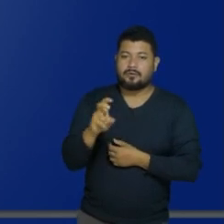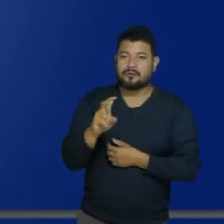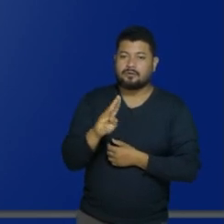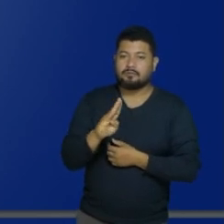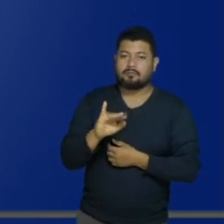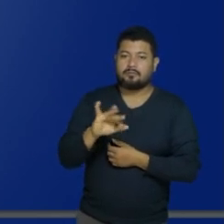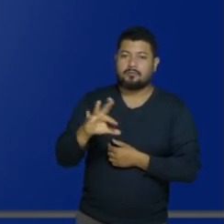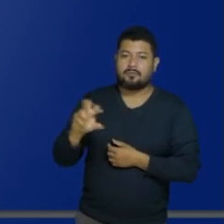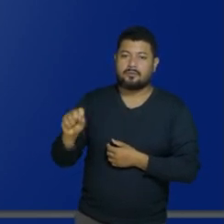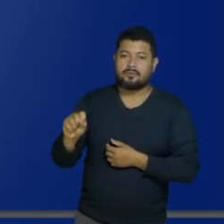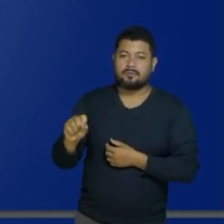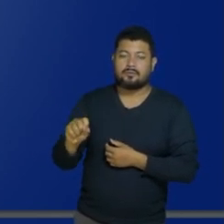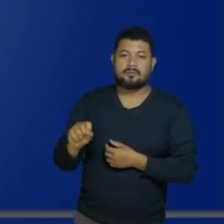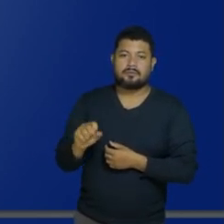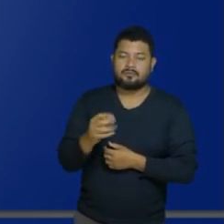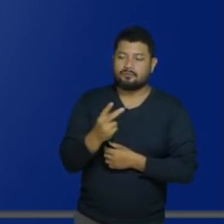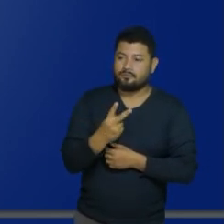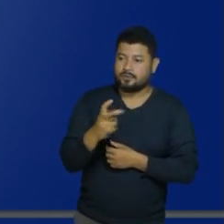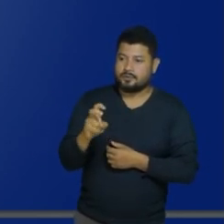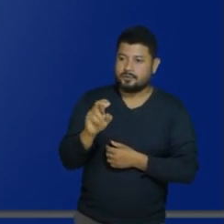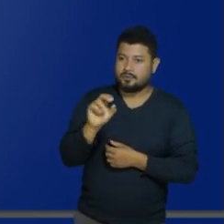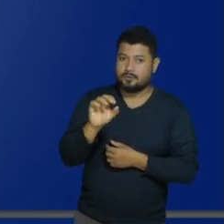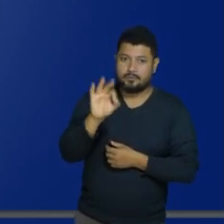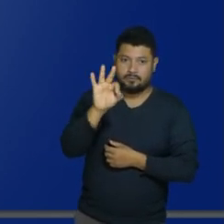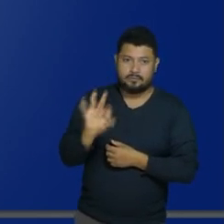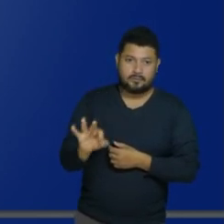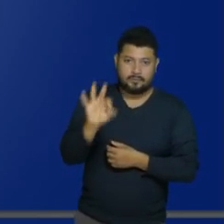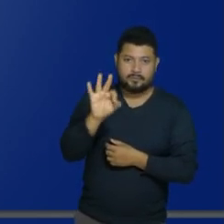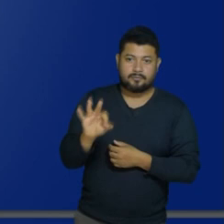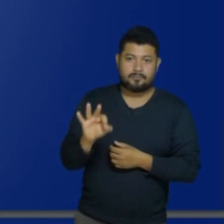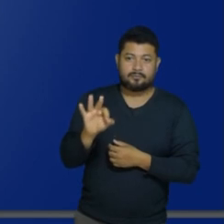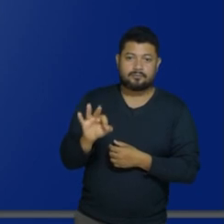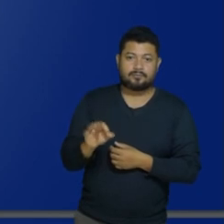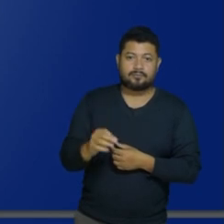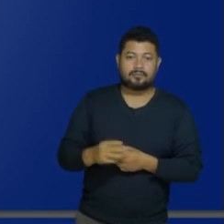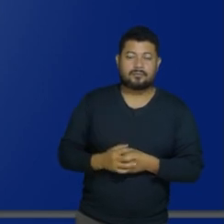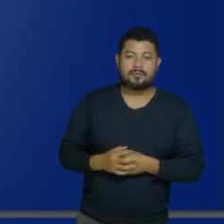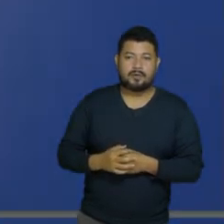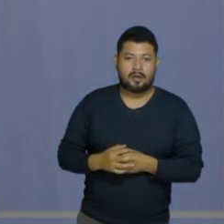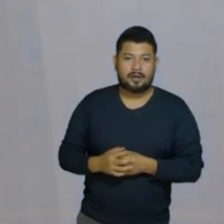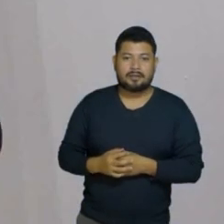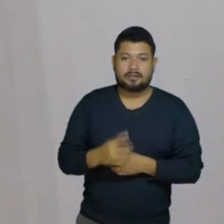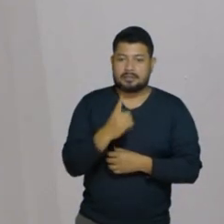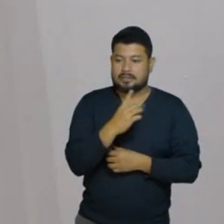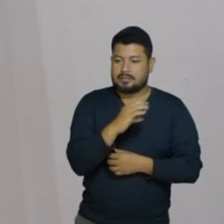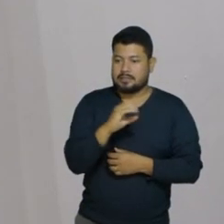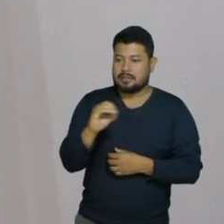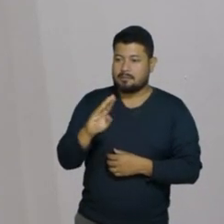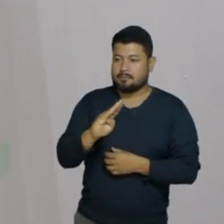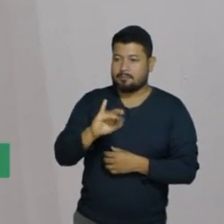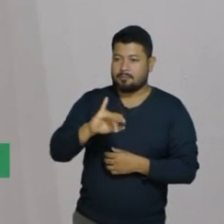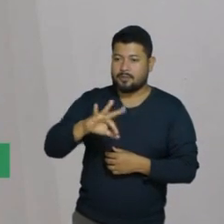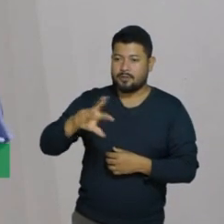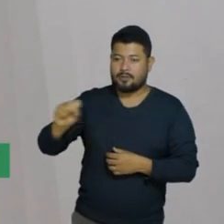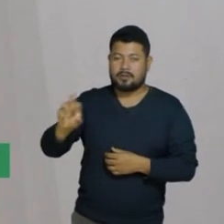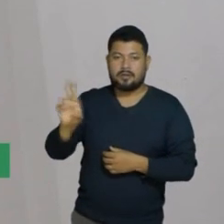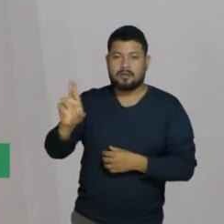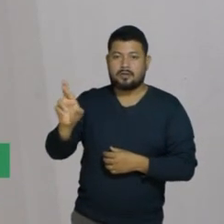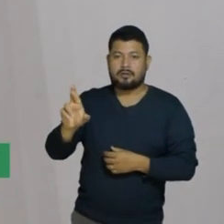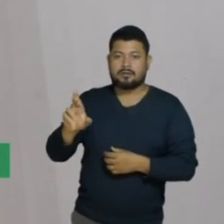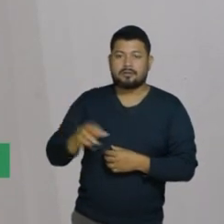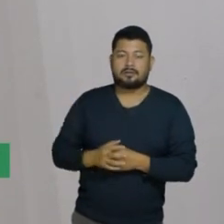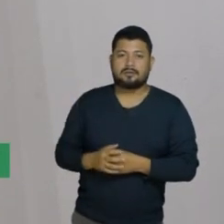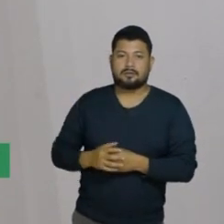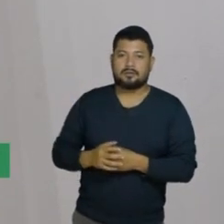reais. 300 bilhões ficaram retidos lá na União para serem repassados para outros estados